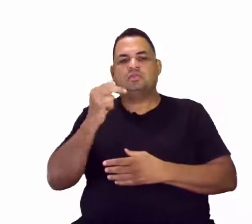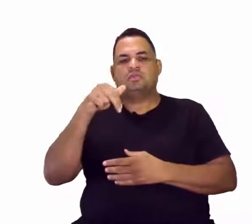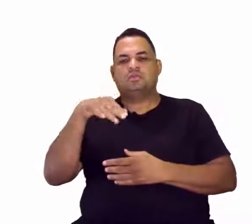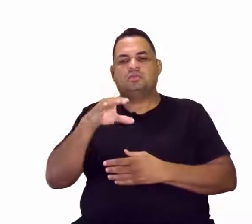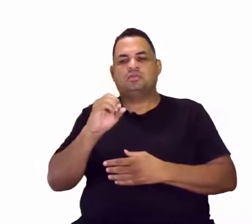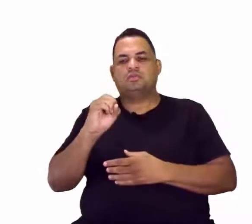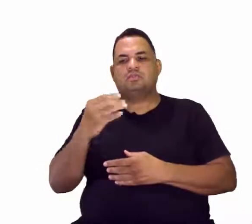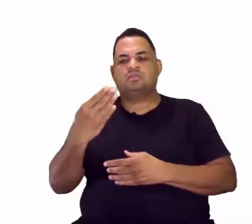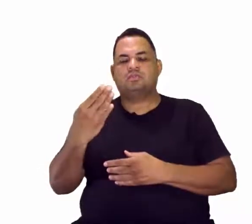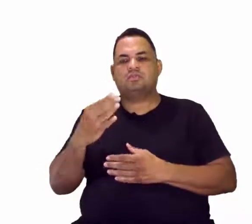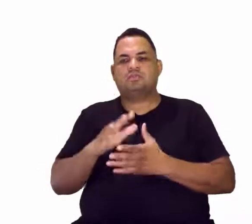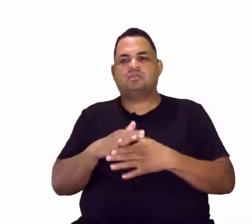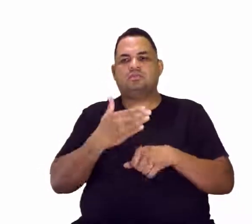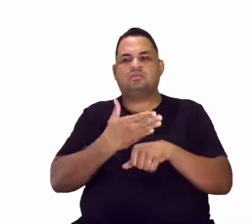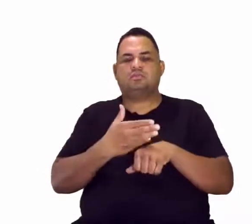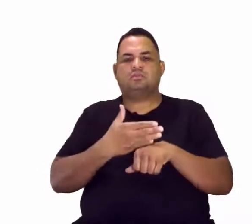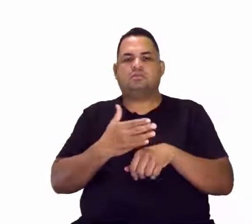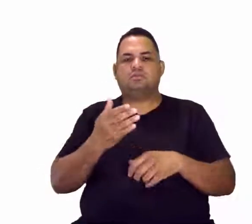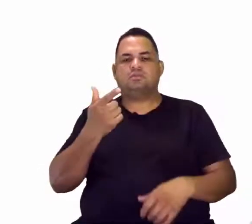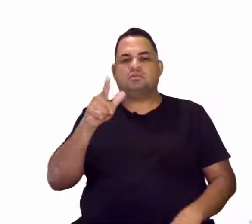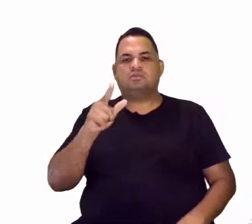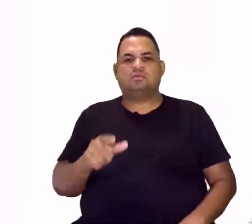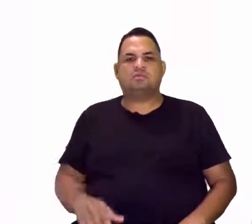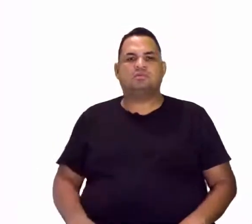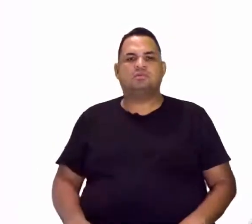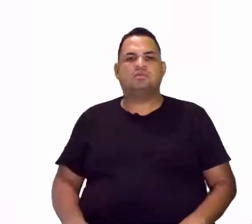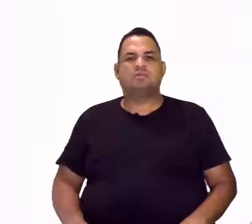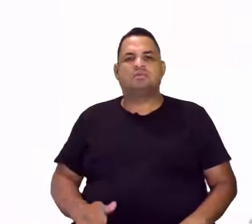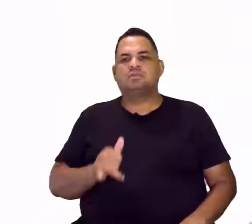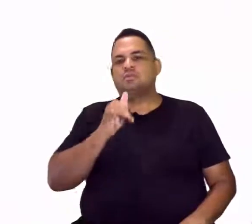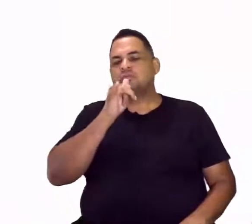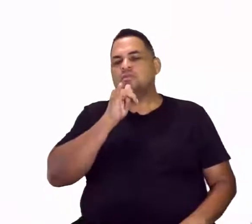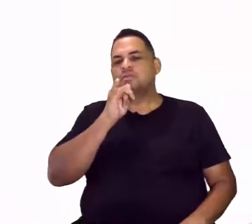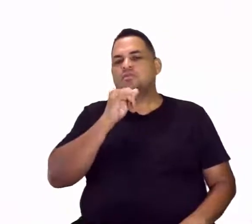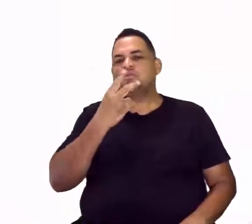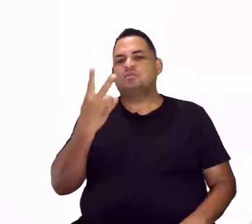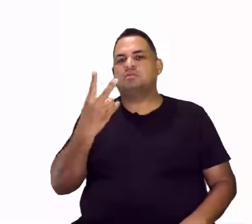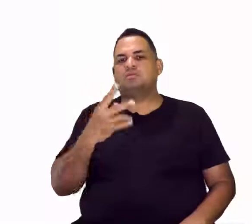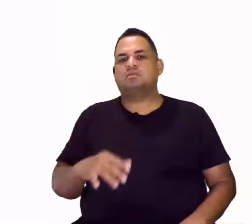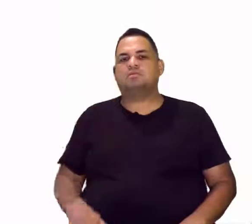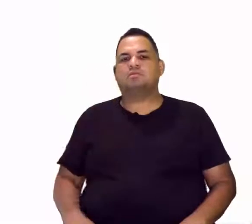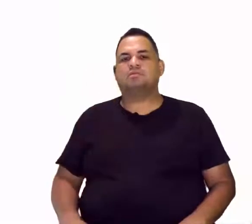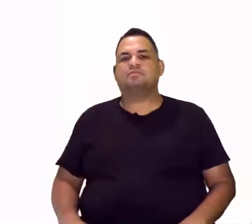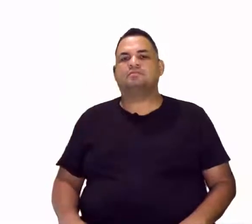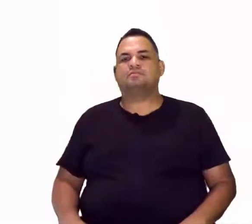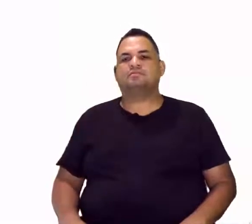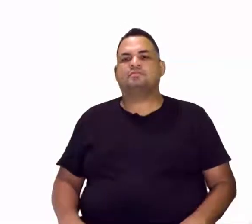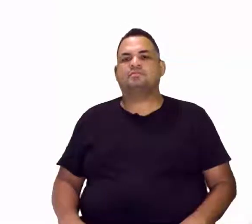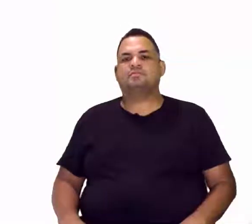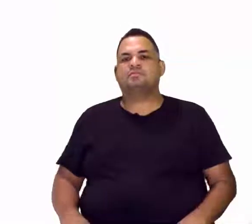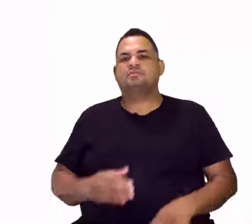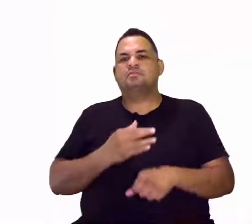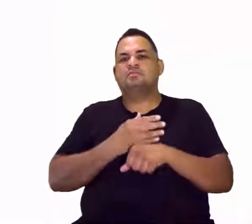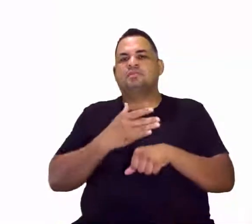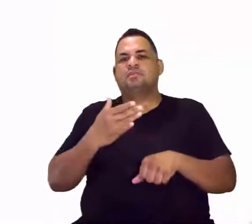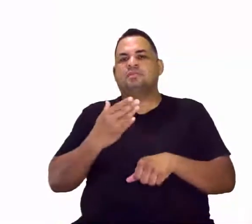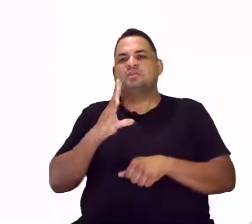HNO3. Bora praticar mais um pouquinho? Exemplo 2. Nesse exemplo ele fala do